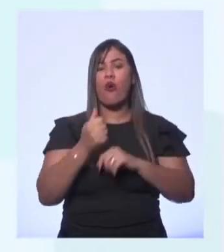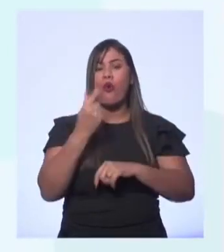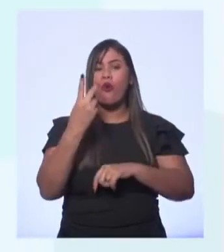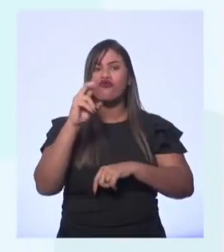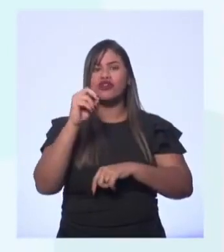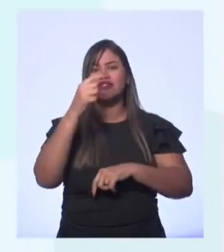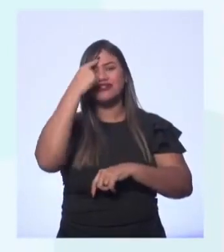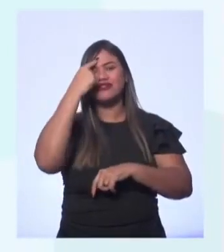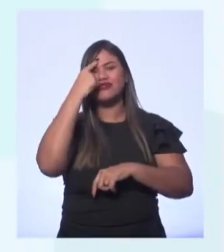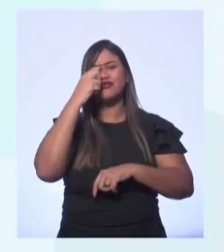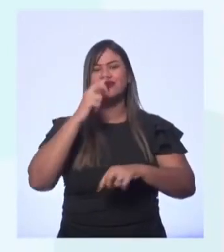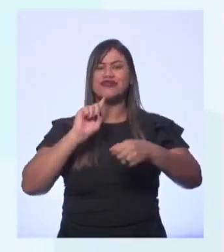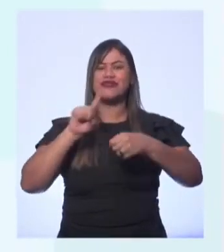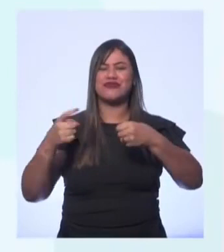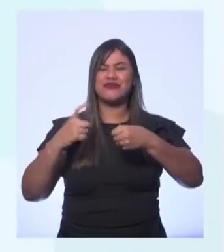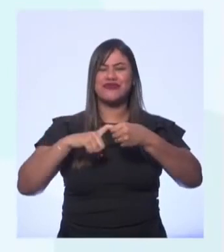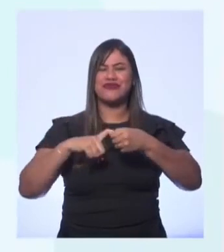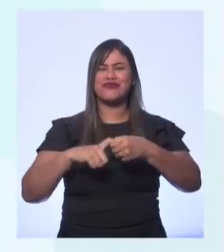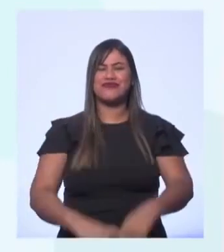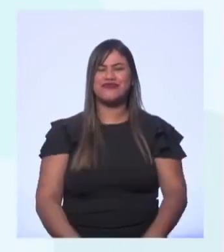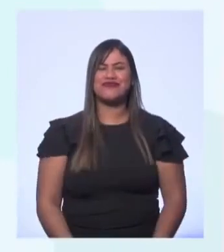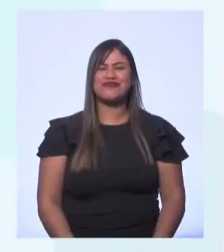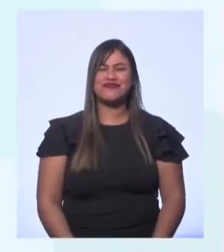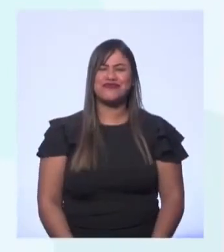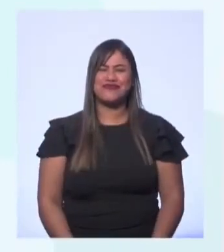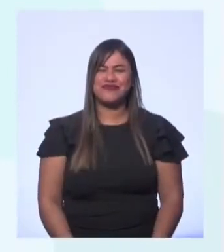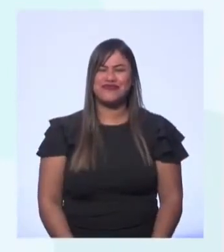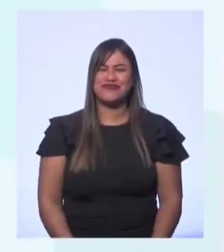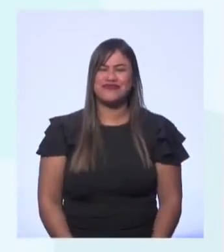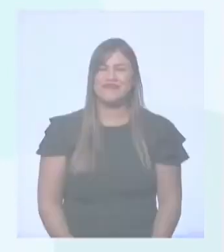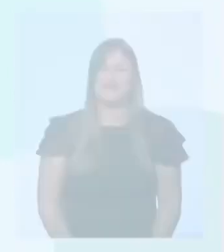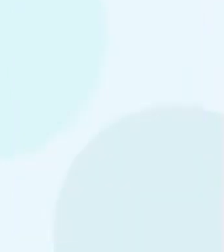20 segundos. Ok, voltamos em 20 segundos.